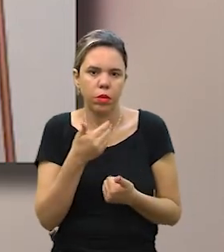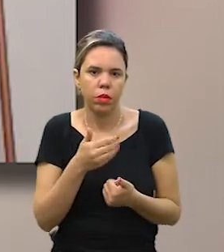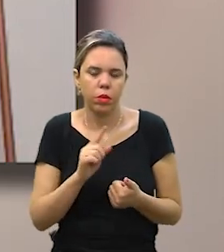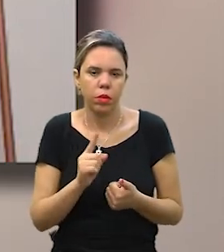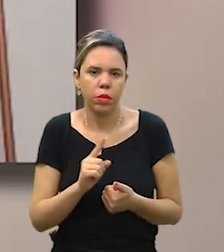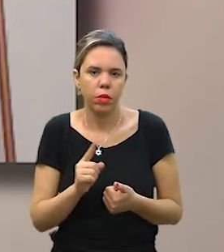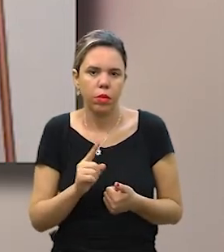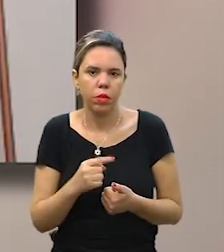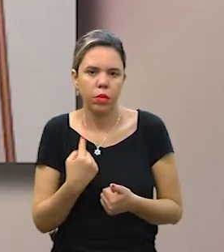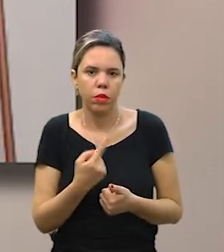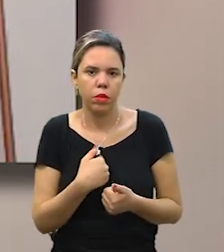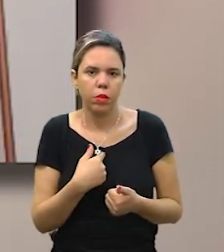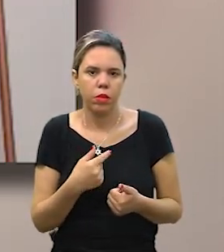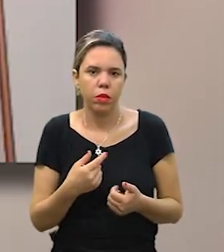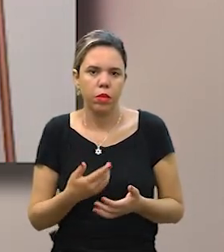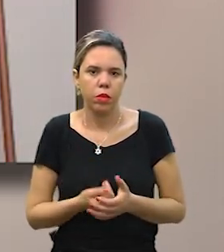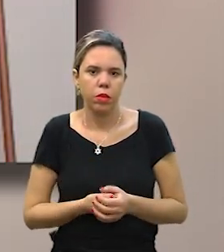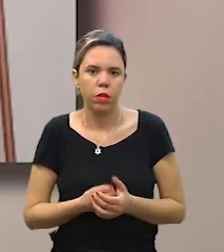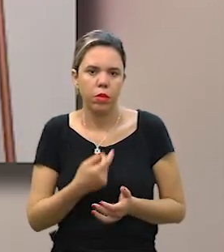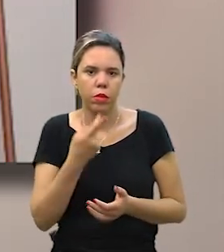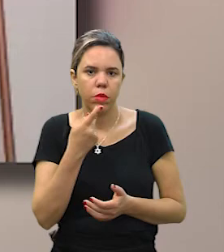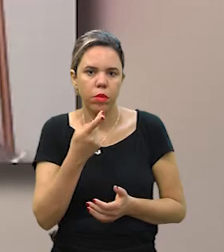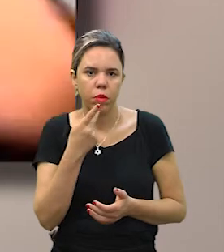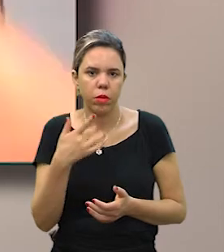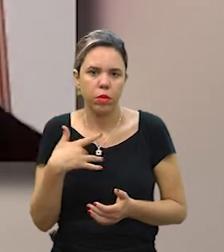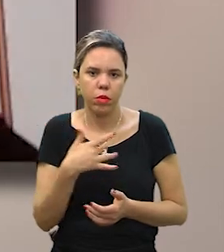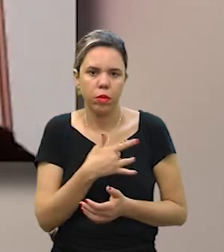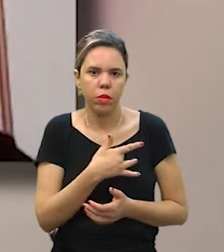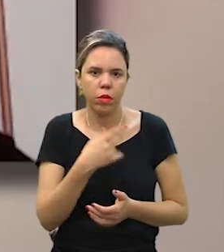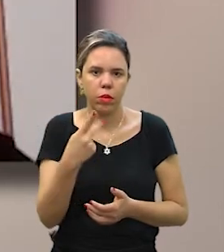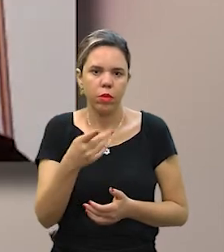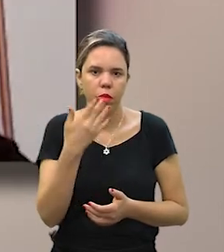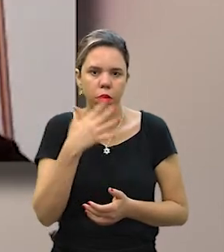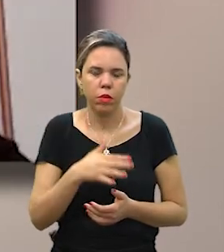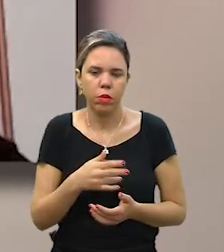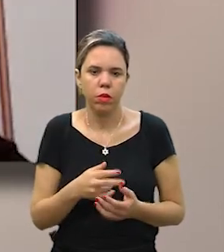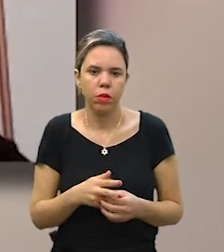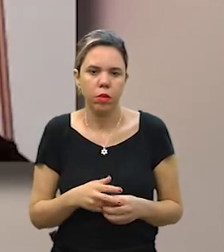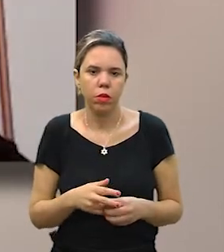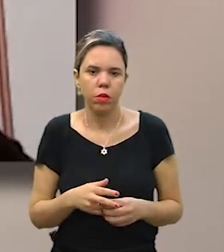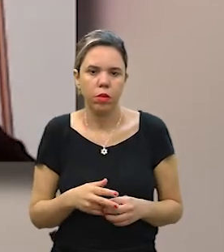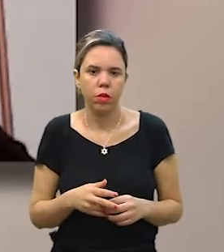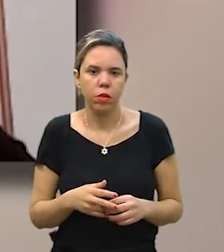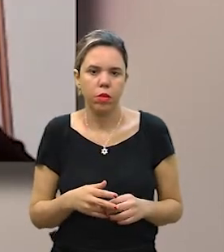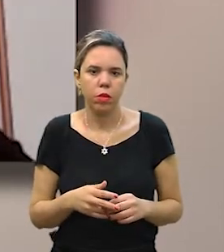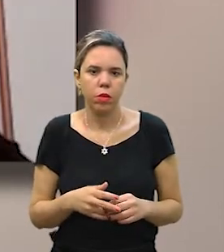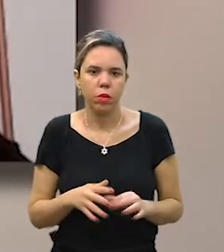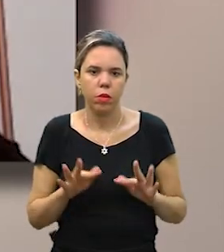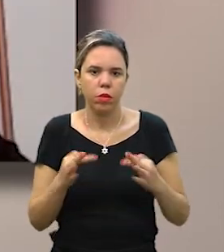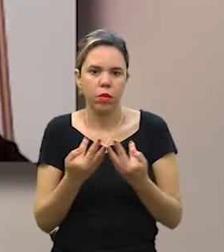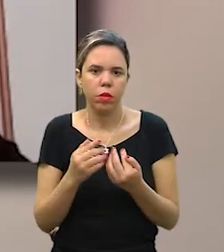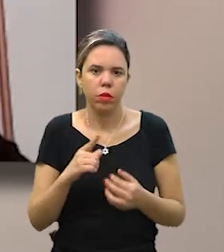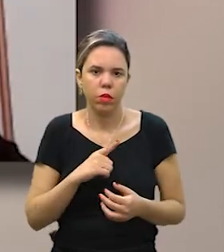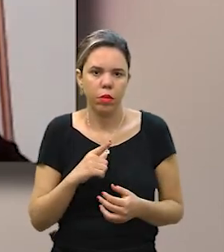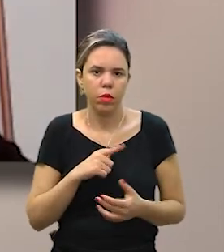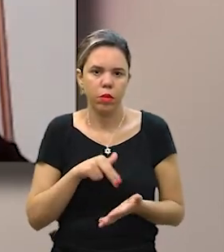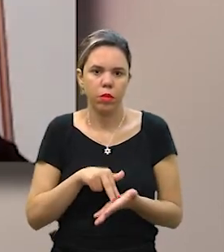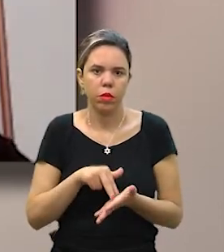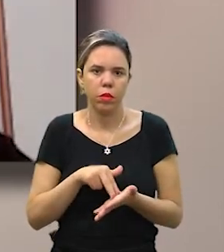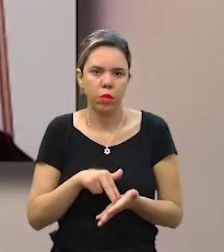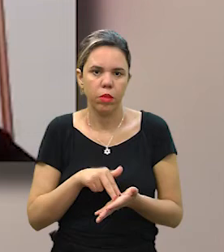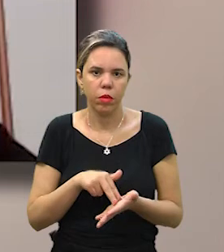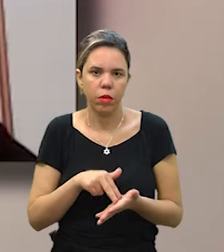pão, o doce. A gente está falando da saúde da sua criança, né? Então, esses pais eles têm que ser